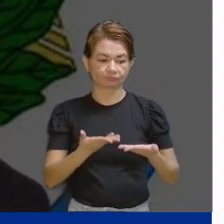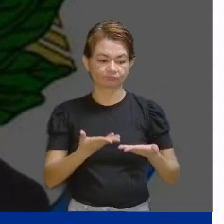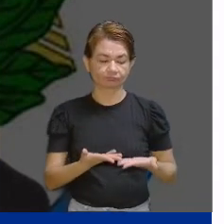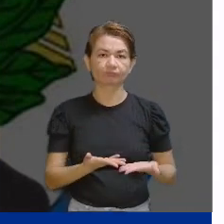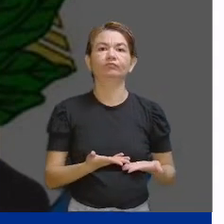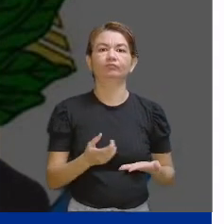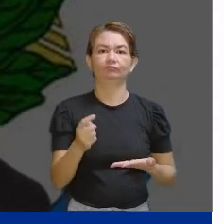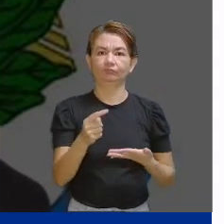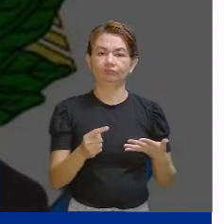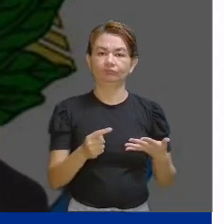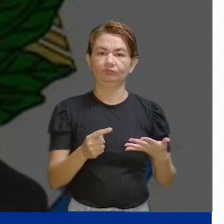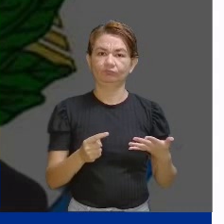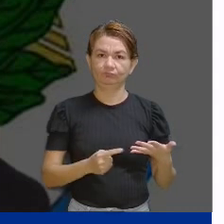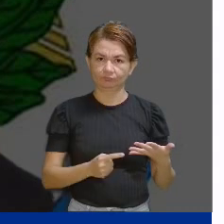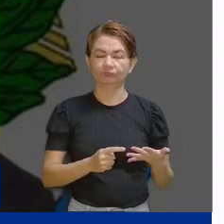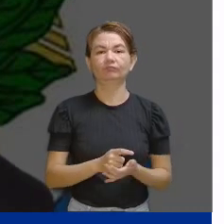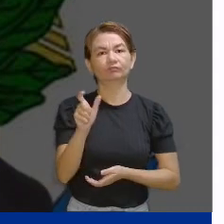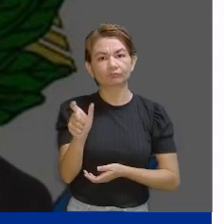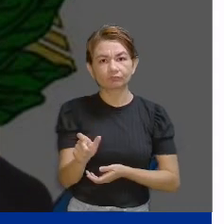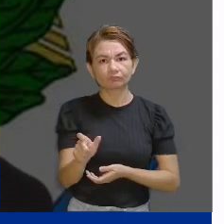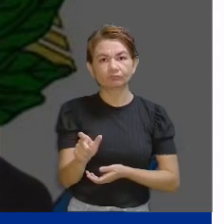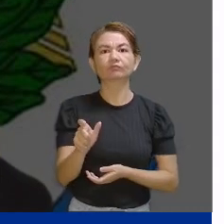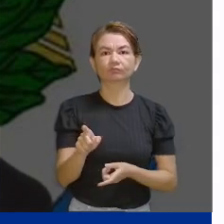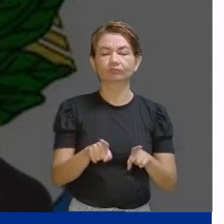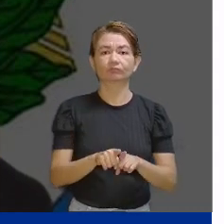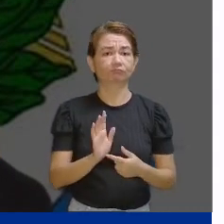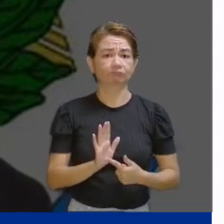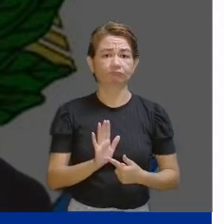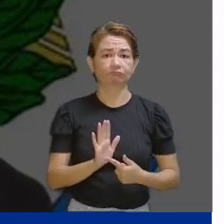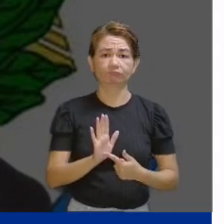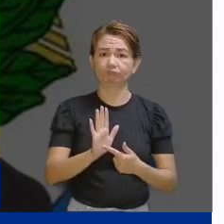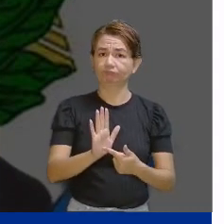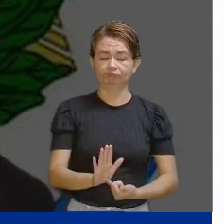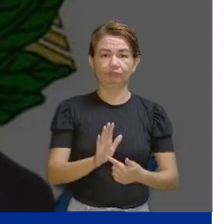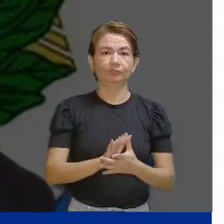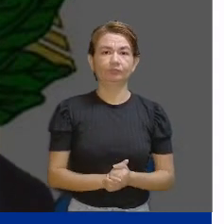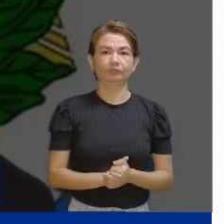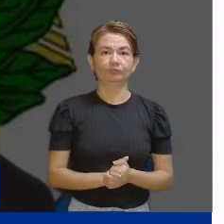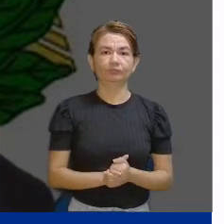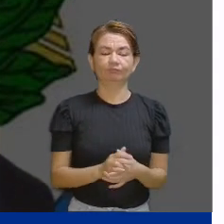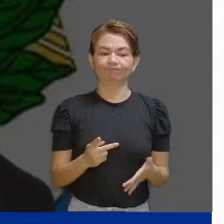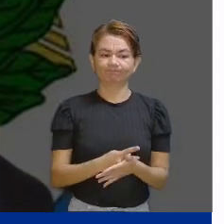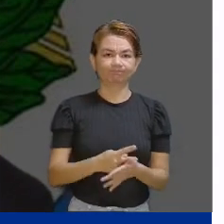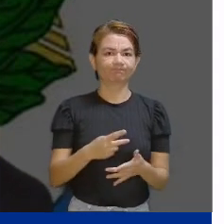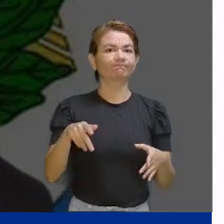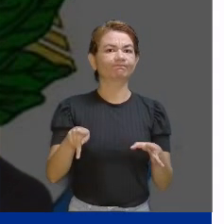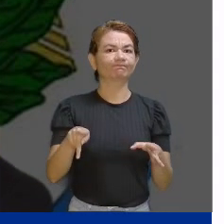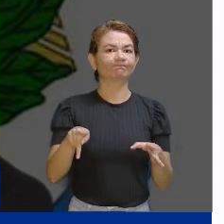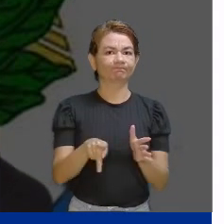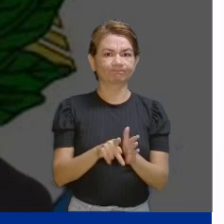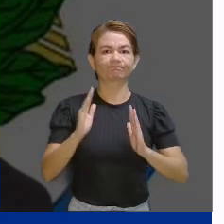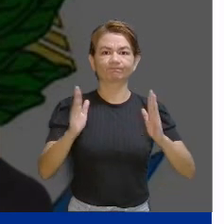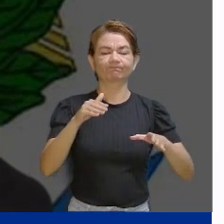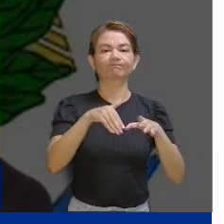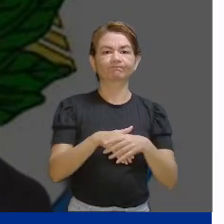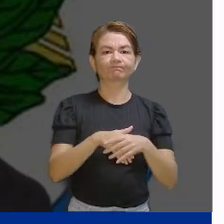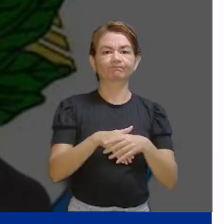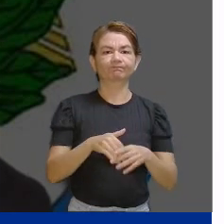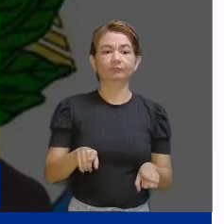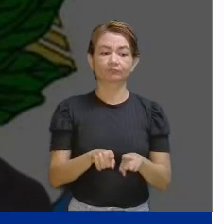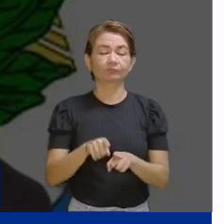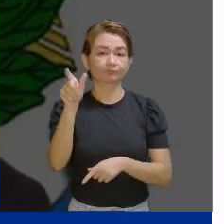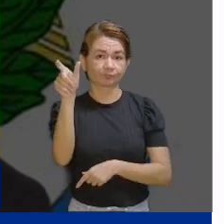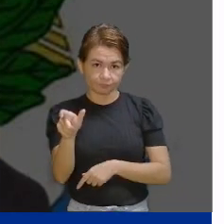quais, segundo a recorrente, demonstram claramente o ilícito eleitoral. Em contrarrazões, o recorrido argumenta que